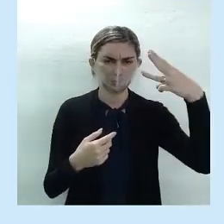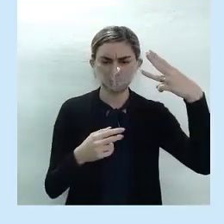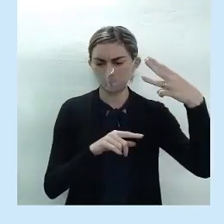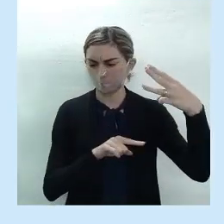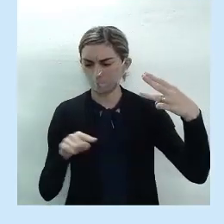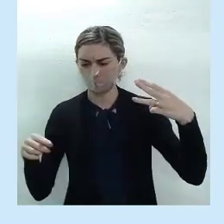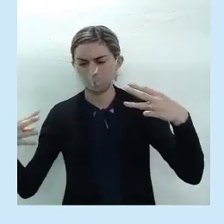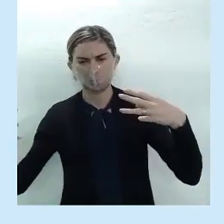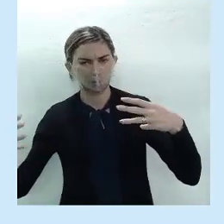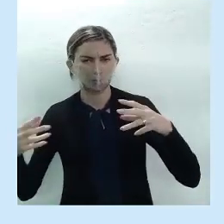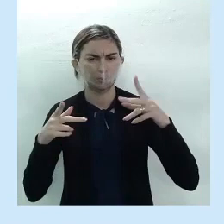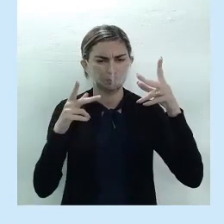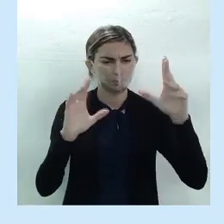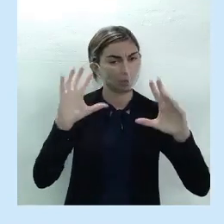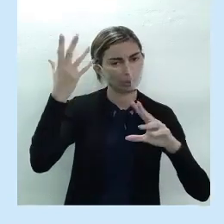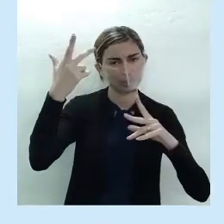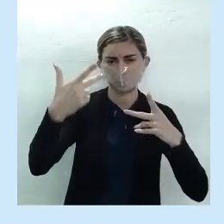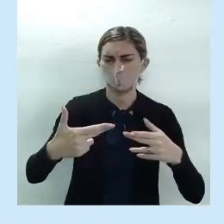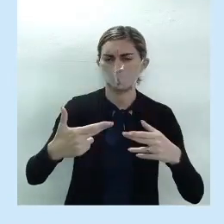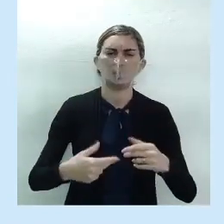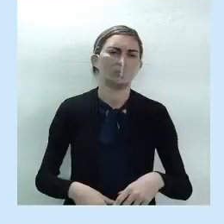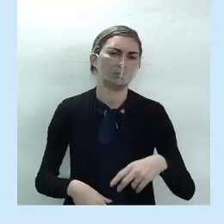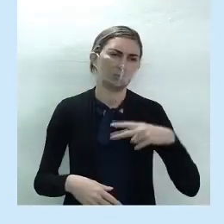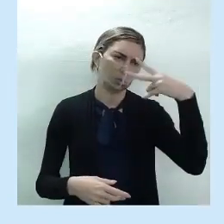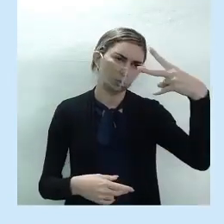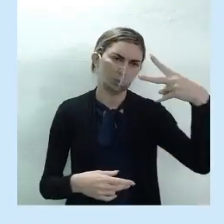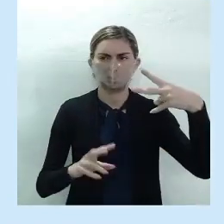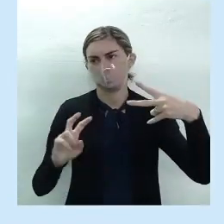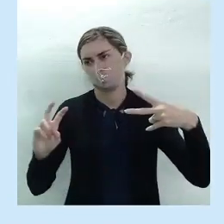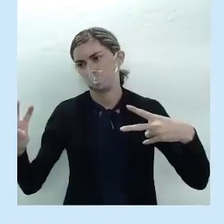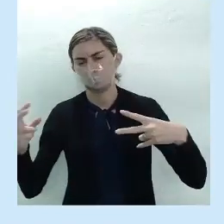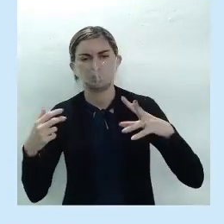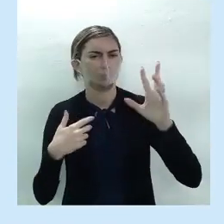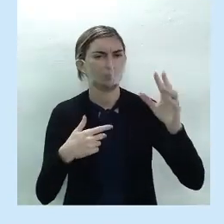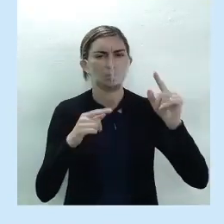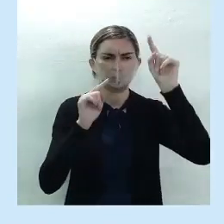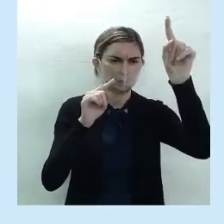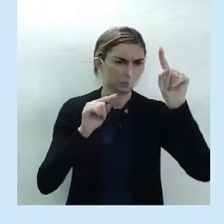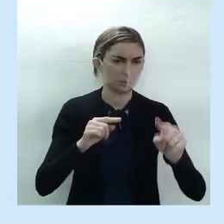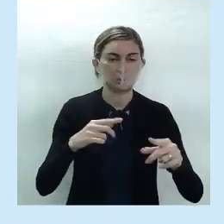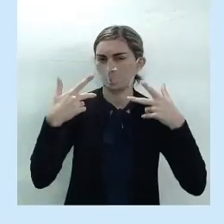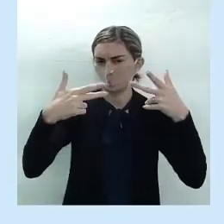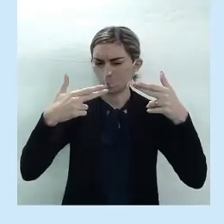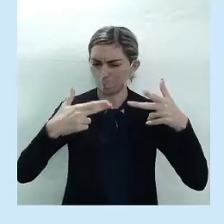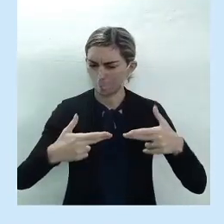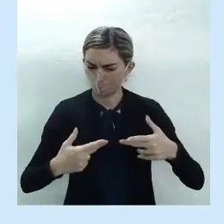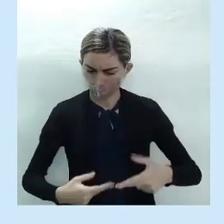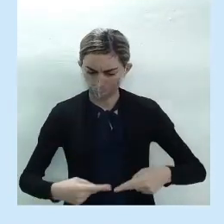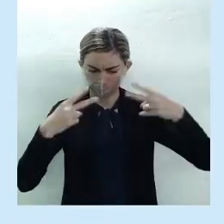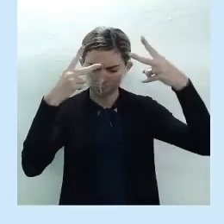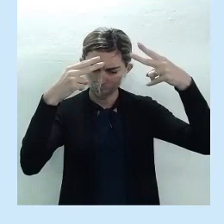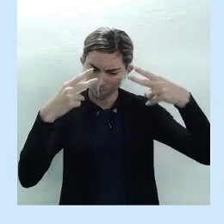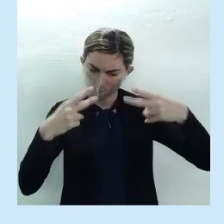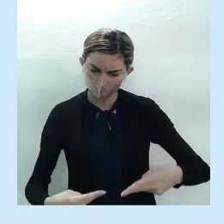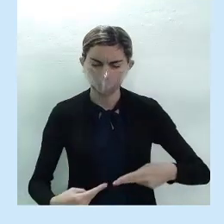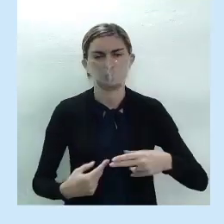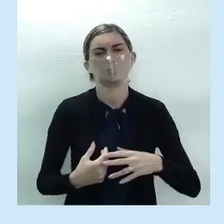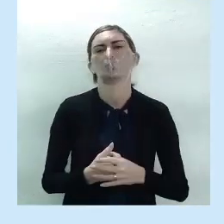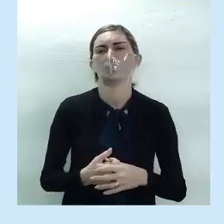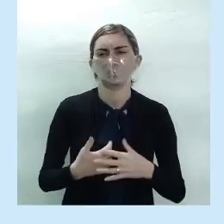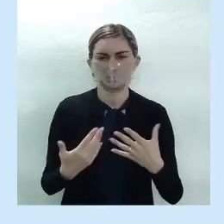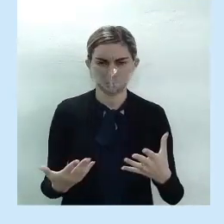4, acontece em tudo. Ah, andou 2, desceu 5. Todos os pontos fazem esse mesmo translado, né?